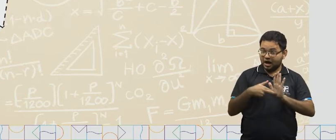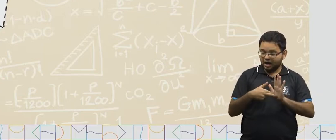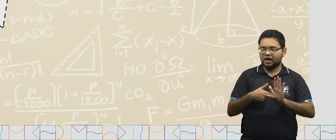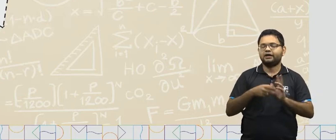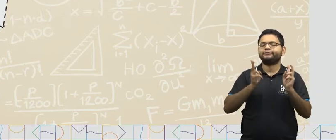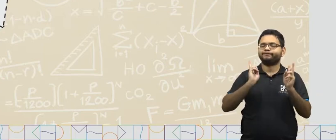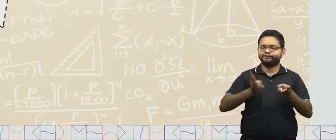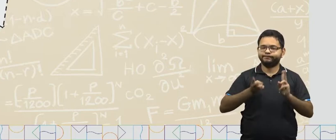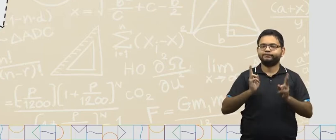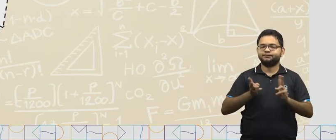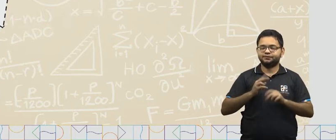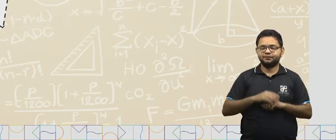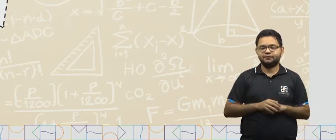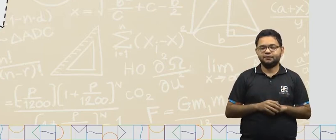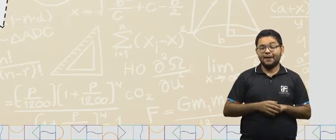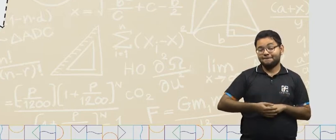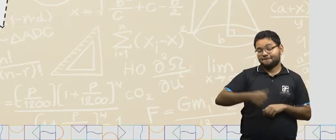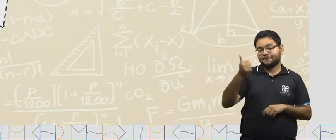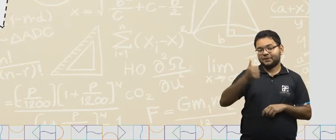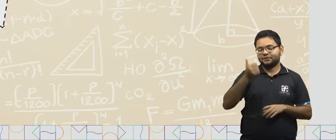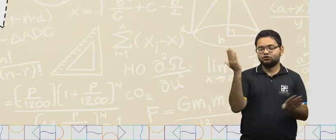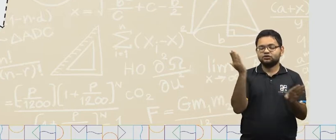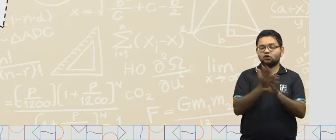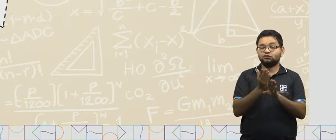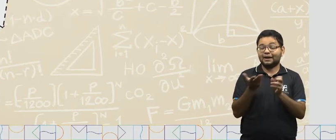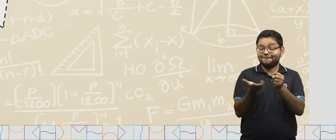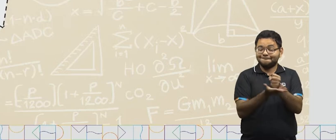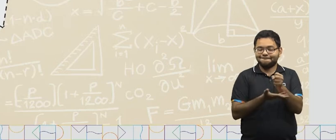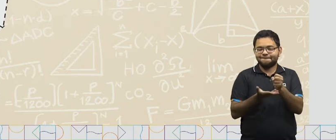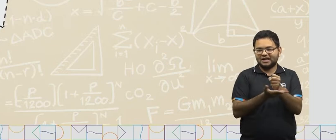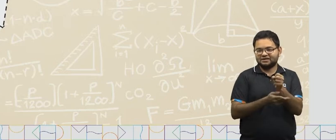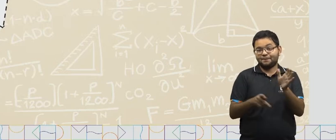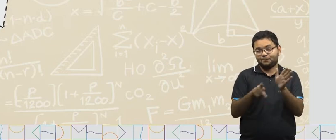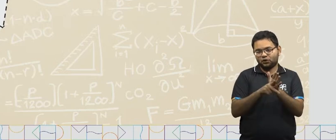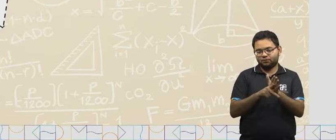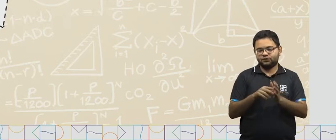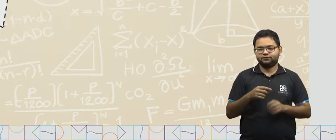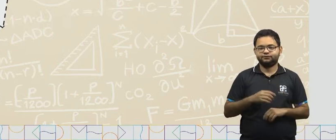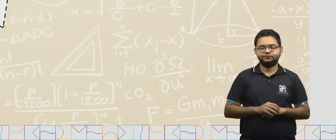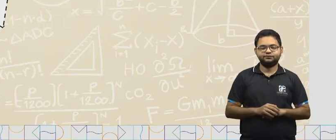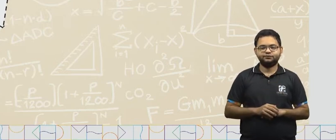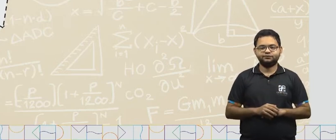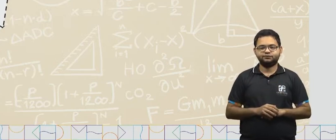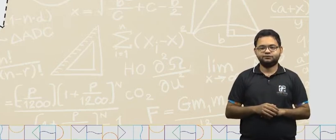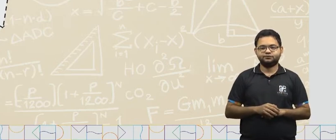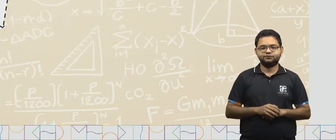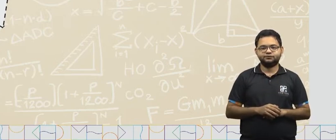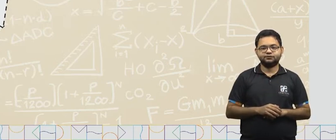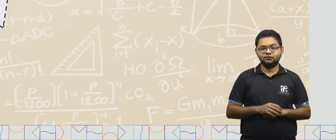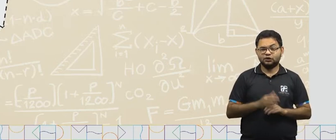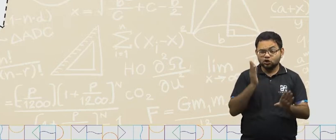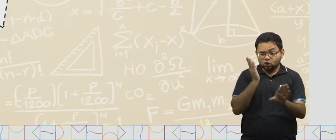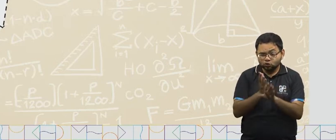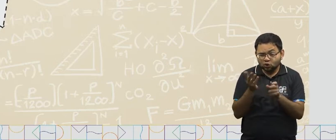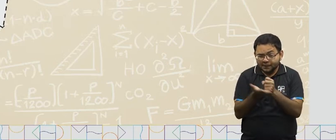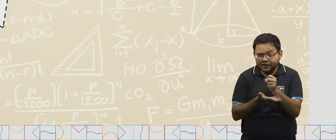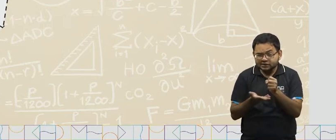regra. Procuramos a base da figura planificada. Procure aí.